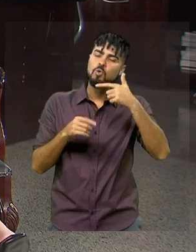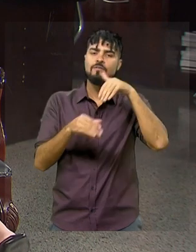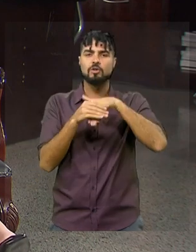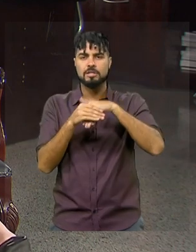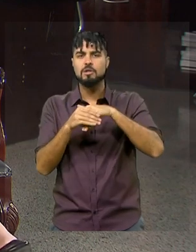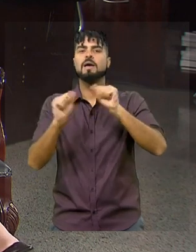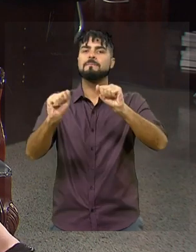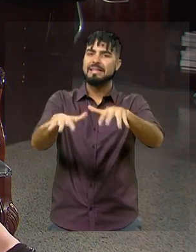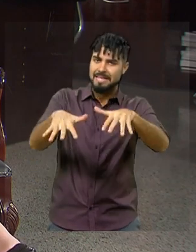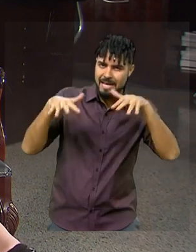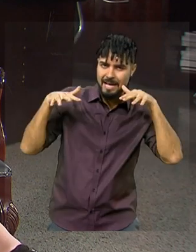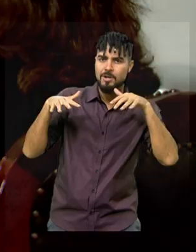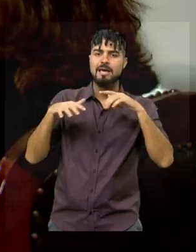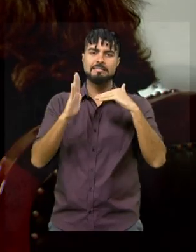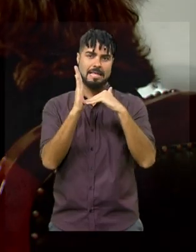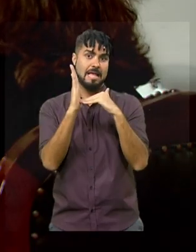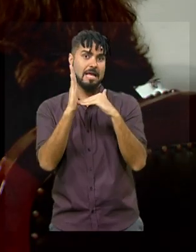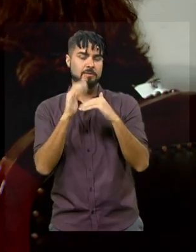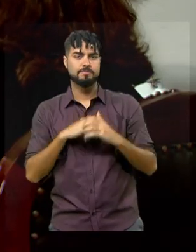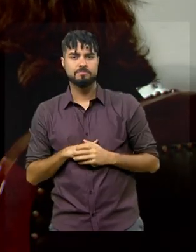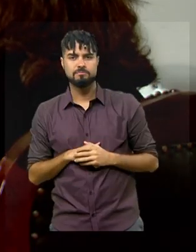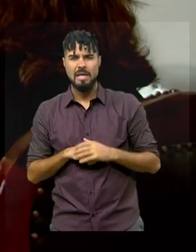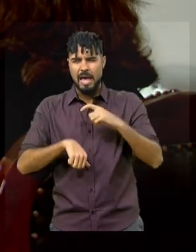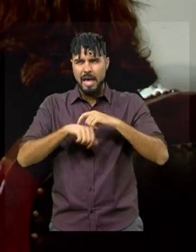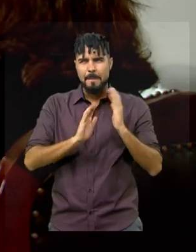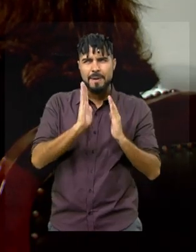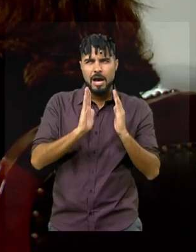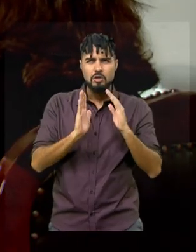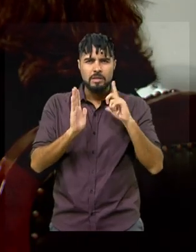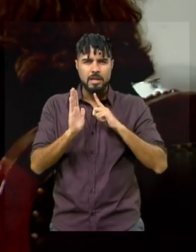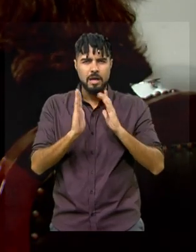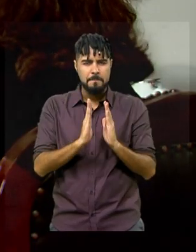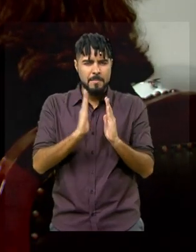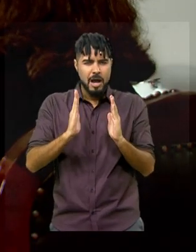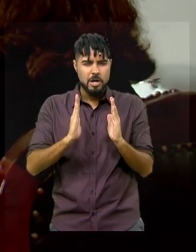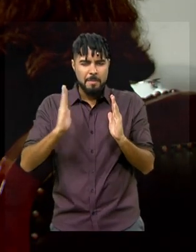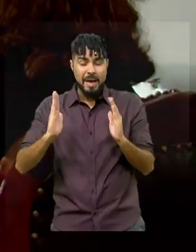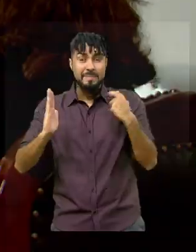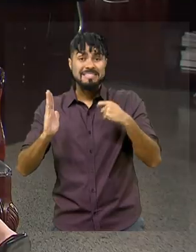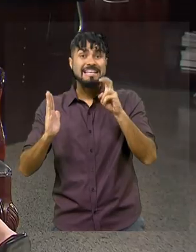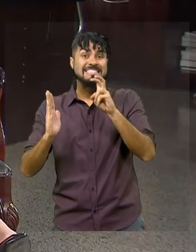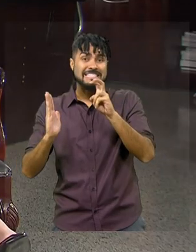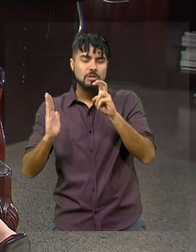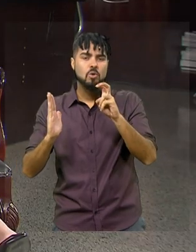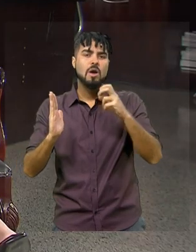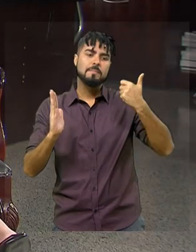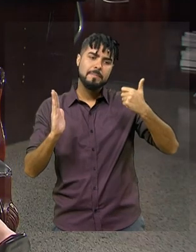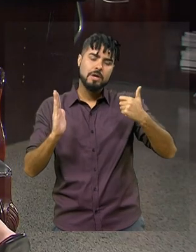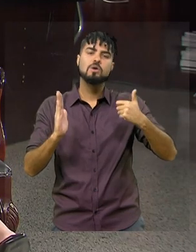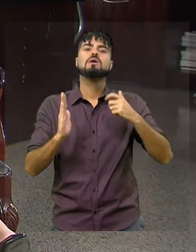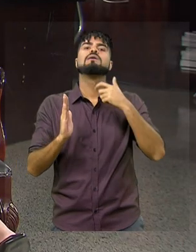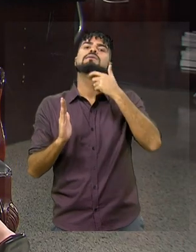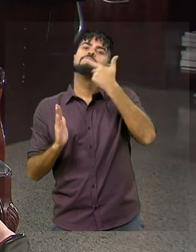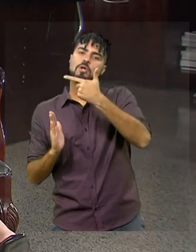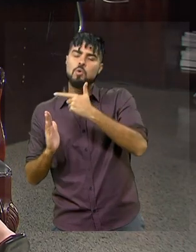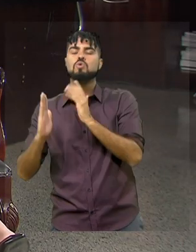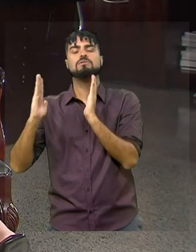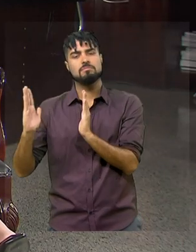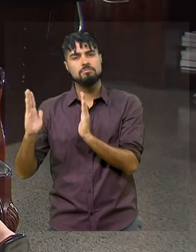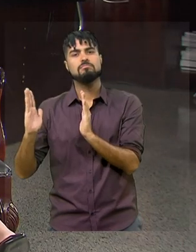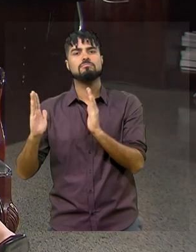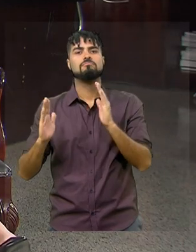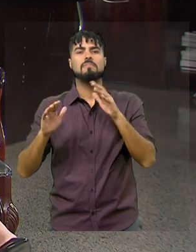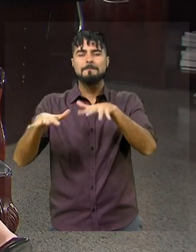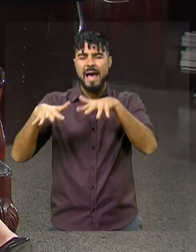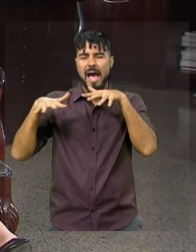no plenário do Senado. Por conta dos prazos para promulgação, e tem que ficar 5 sessões ordinárias em primeira e 5 sessões ordinárias em segunda